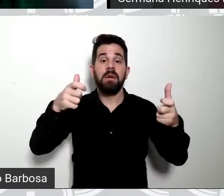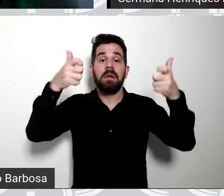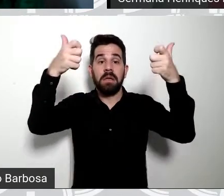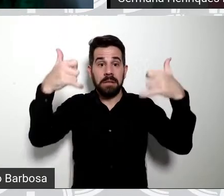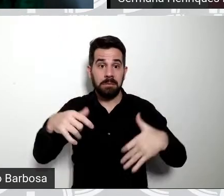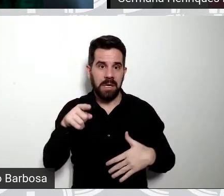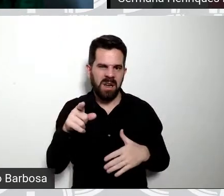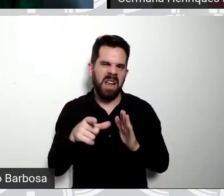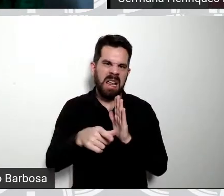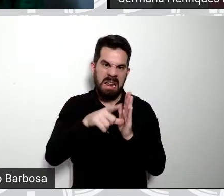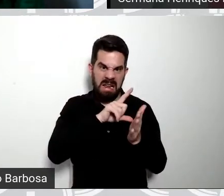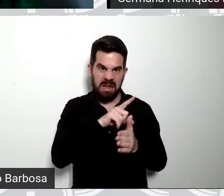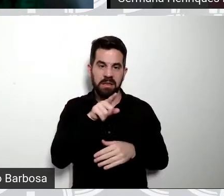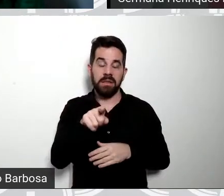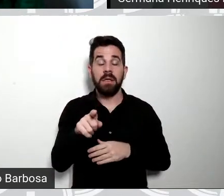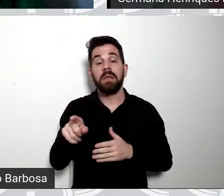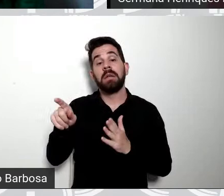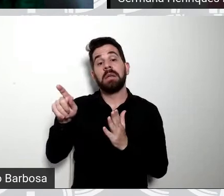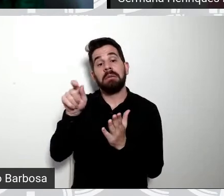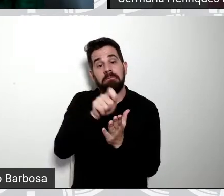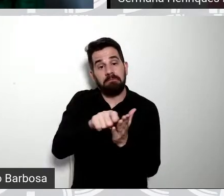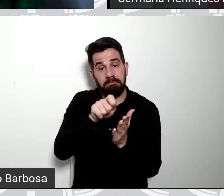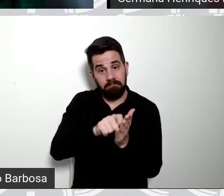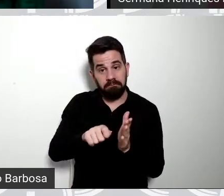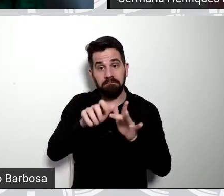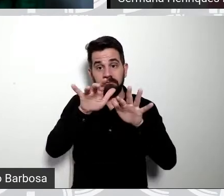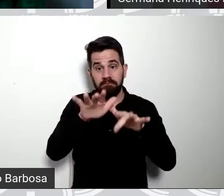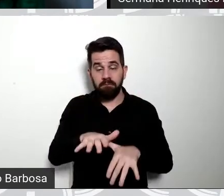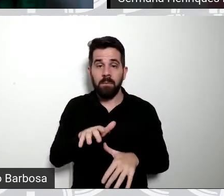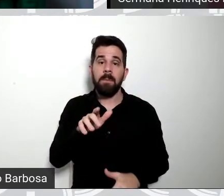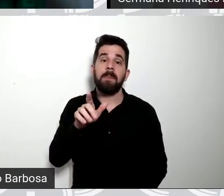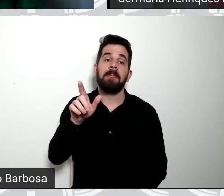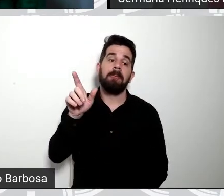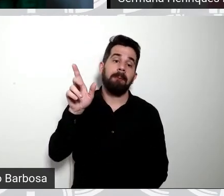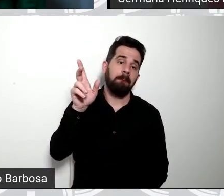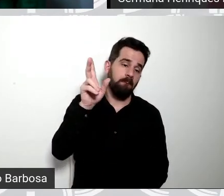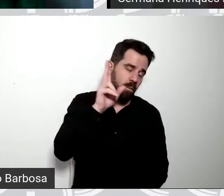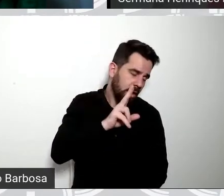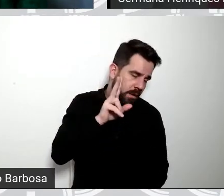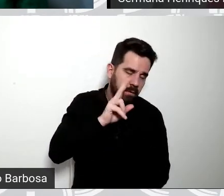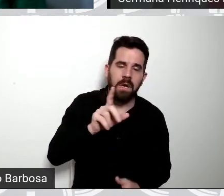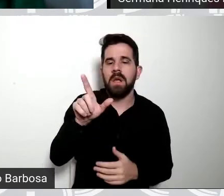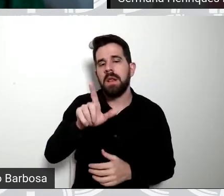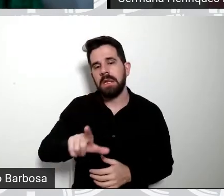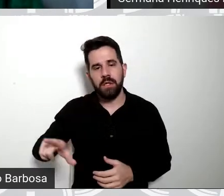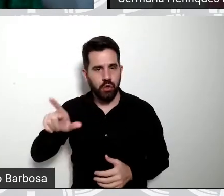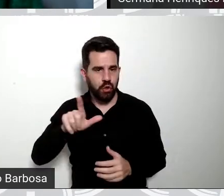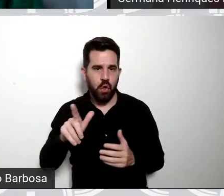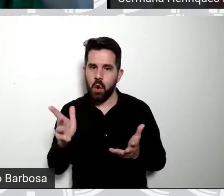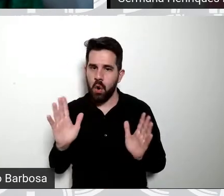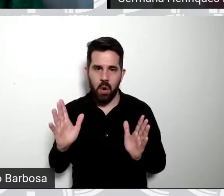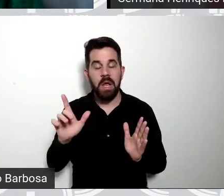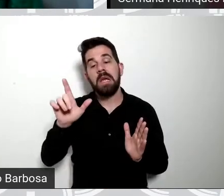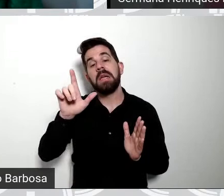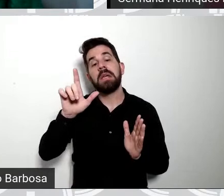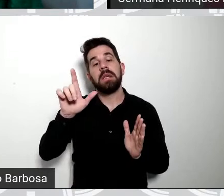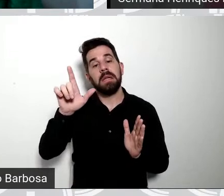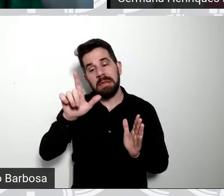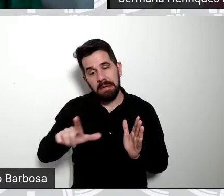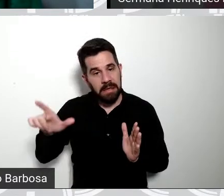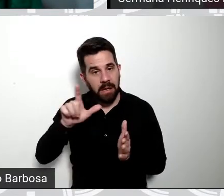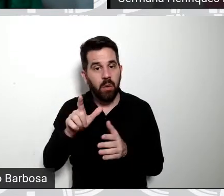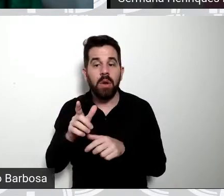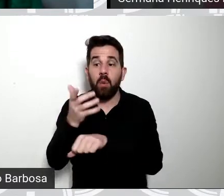da literatura ou da história como disciplina, né? Ou ainda da história da tradução,